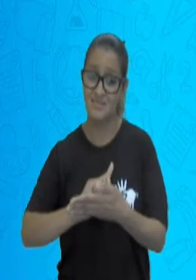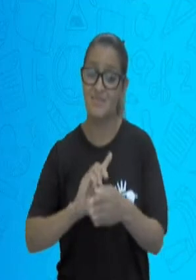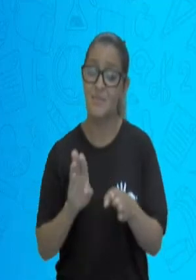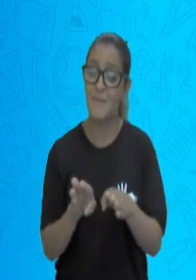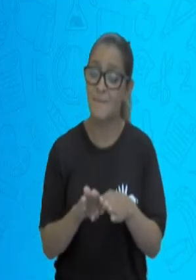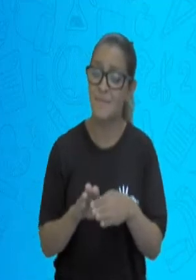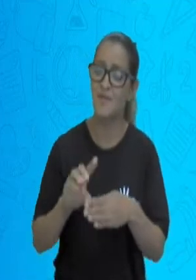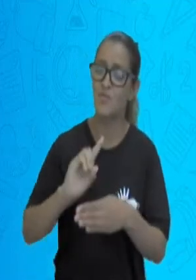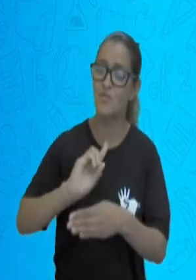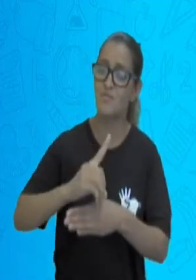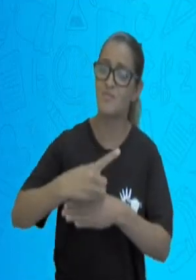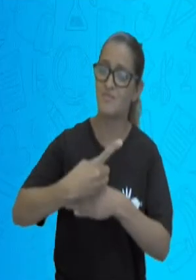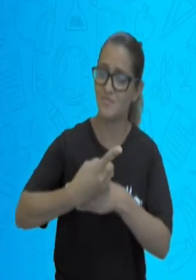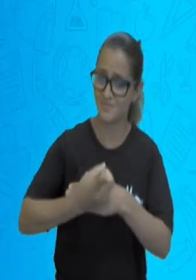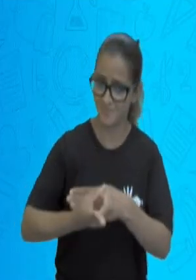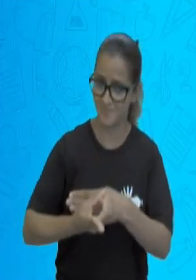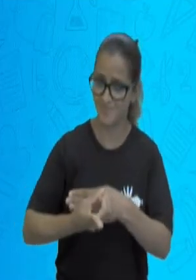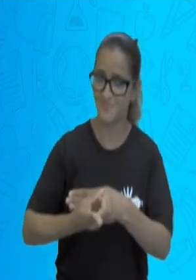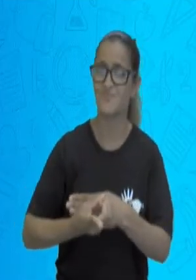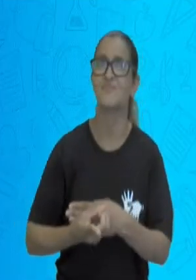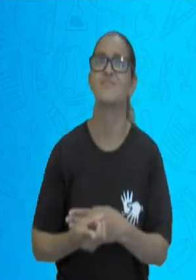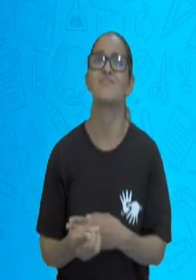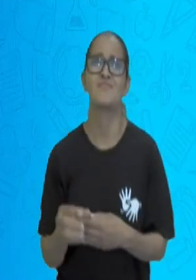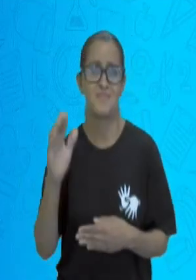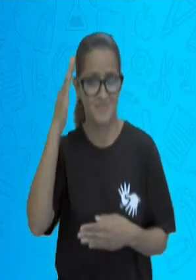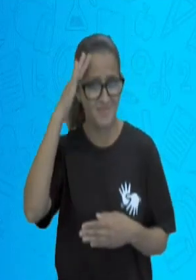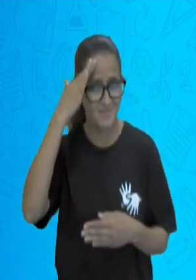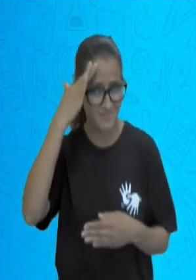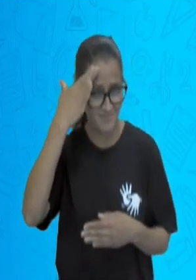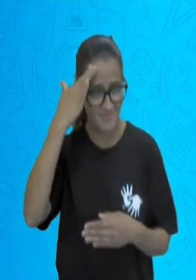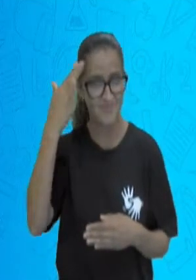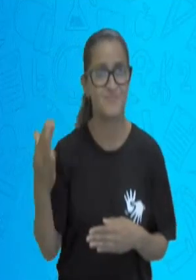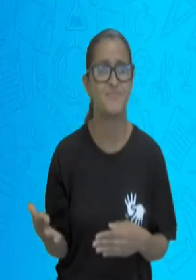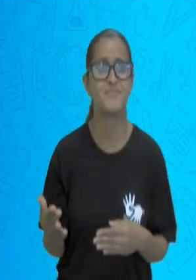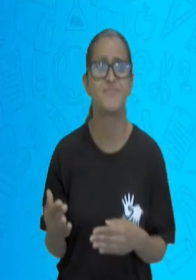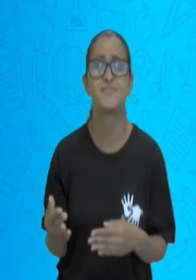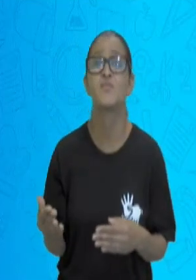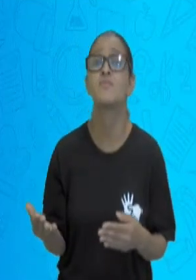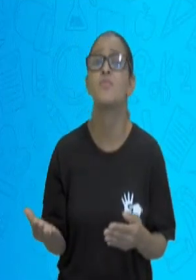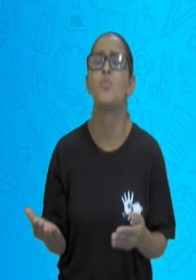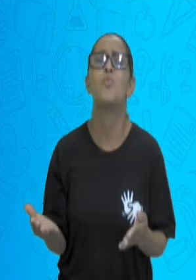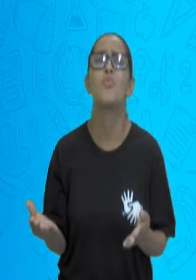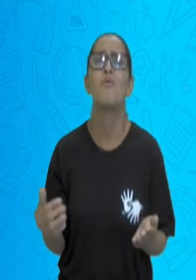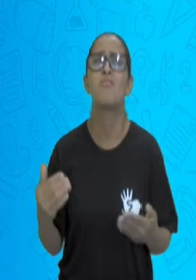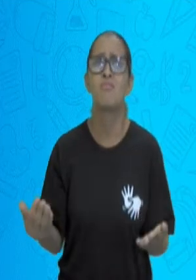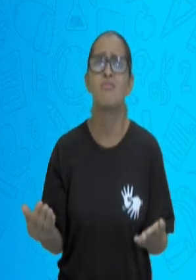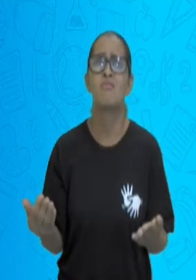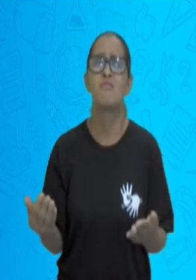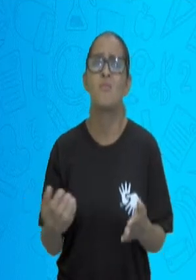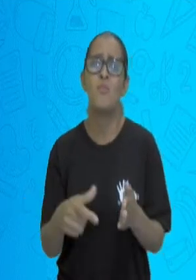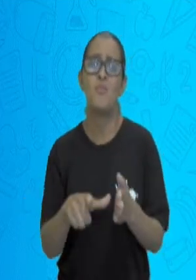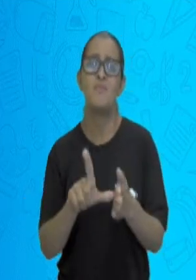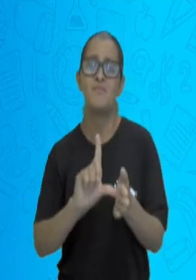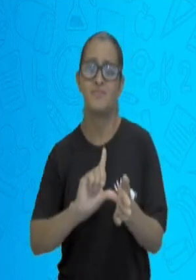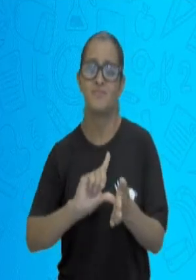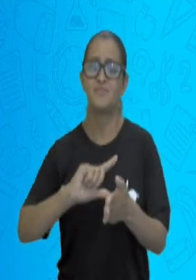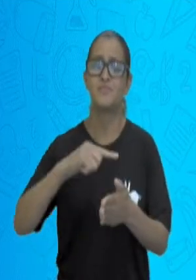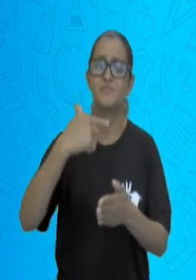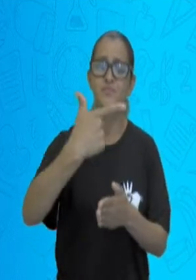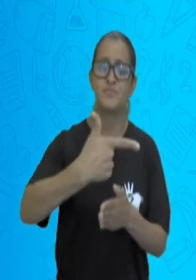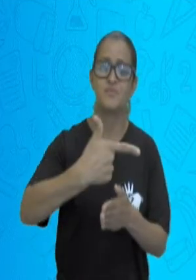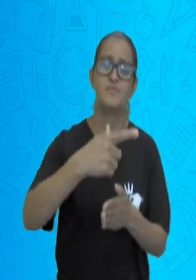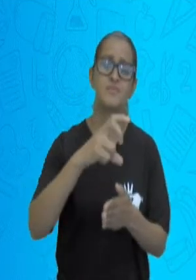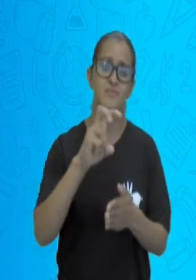o antecessor e o sucessor. Qual número que vem antes do 25?